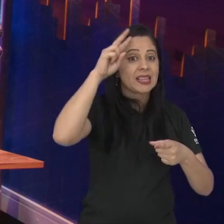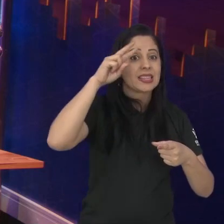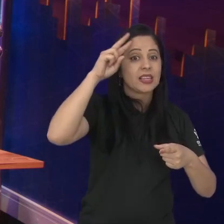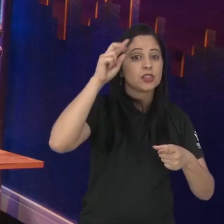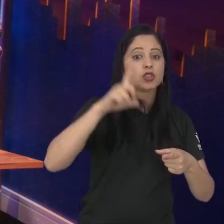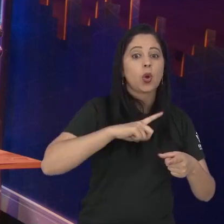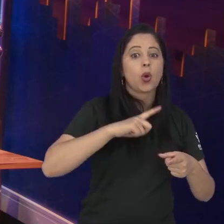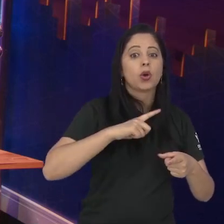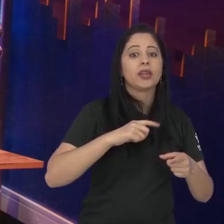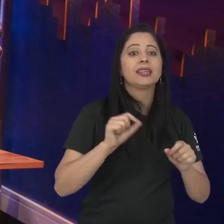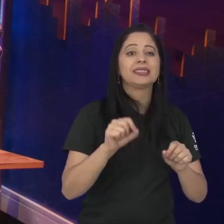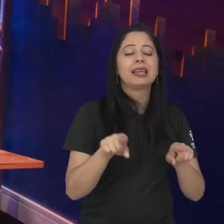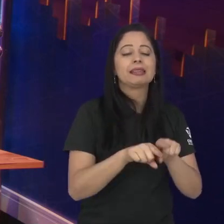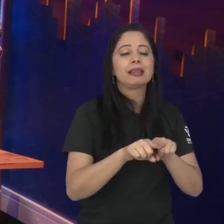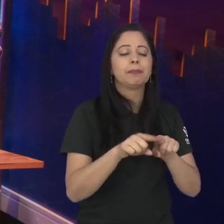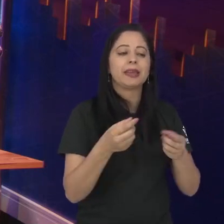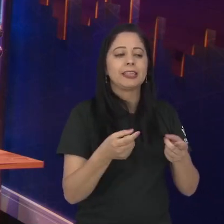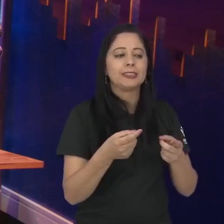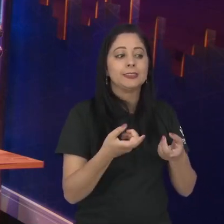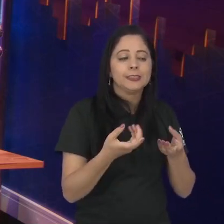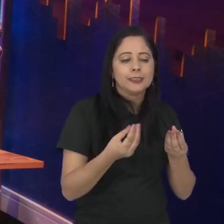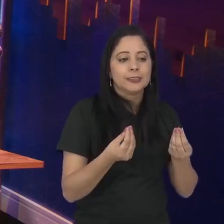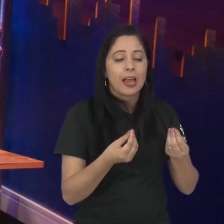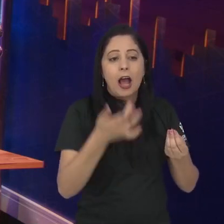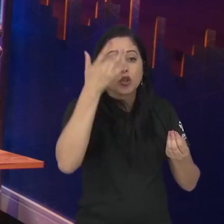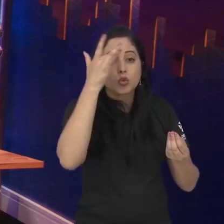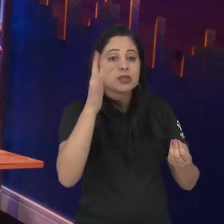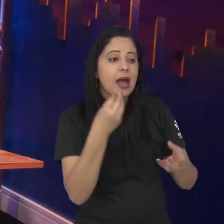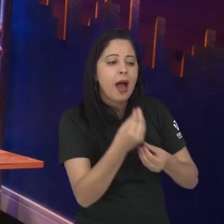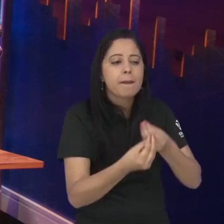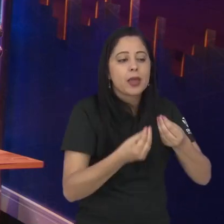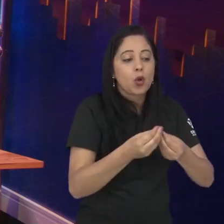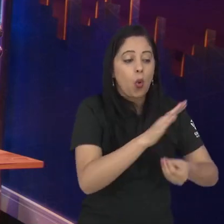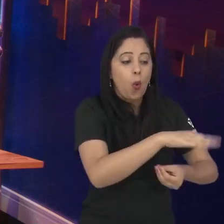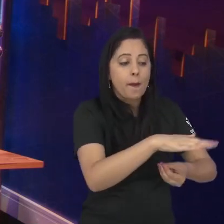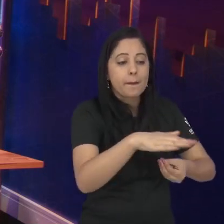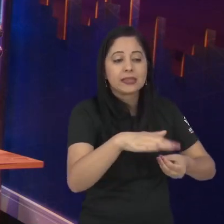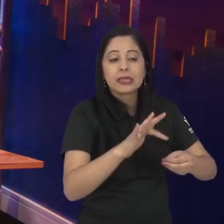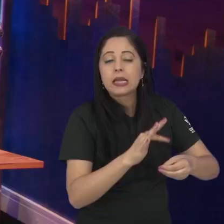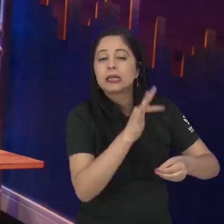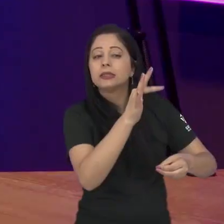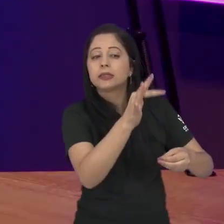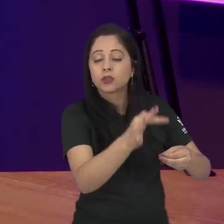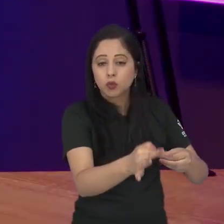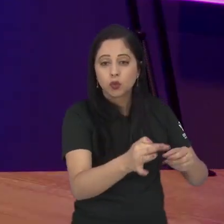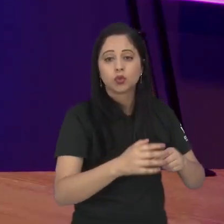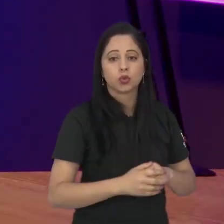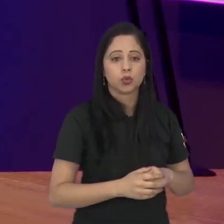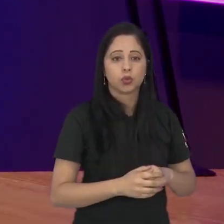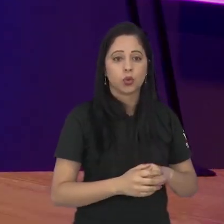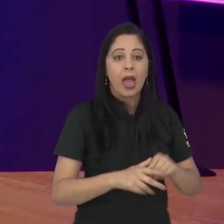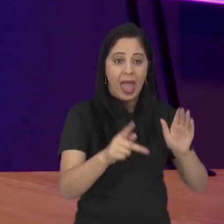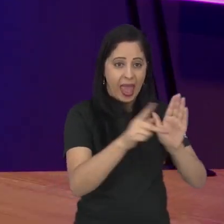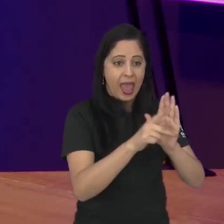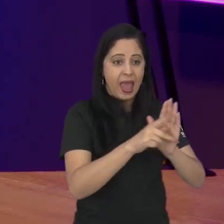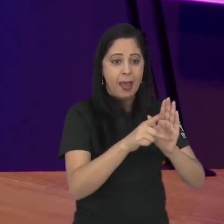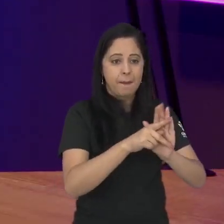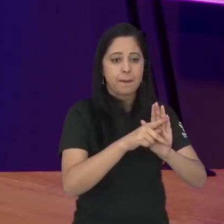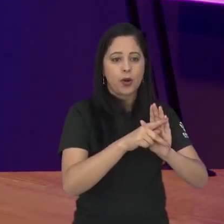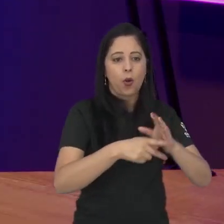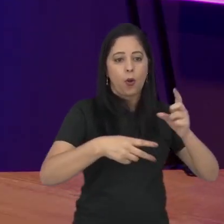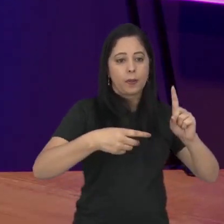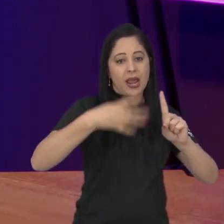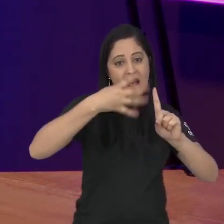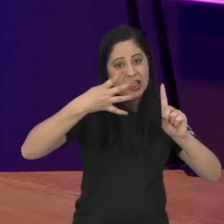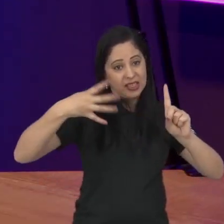história também tem um certo miticismo. Então a gente não sabe como é que vai caminhar. Então essa série que é da Netflix, né? A